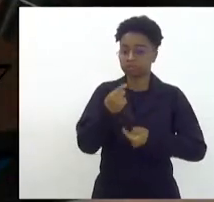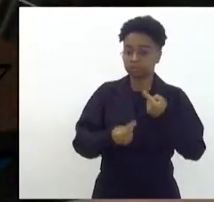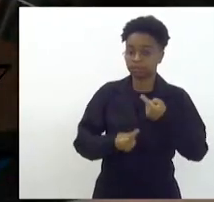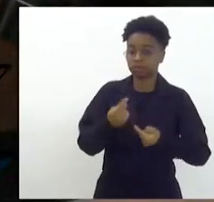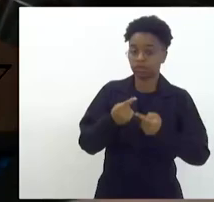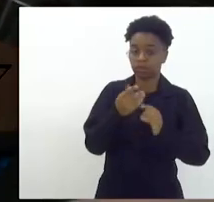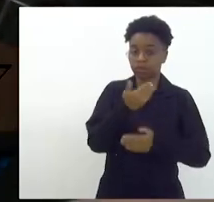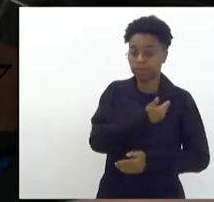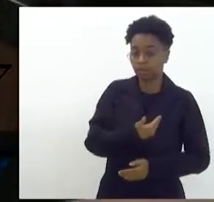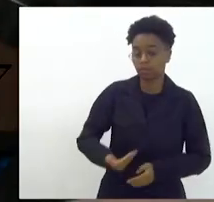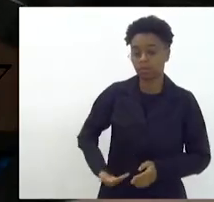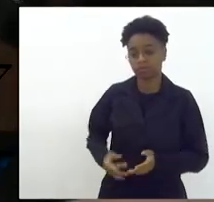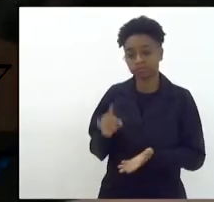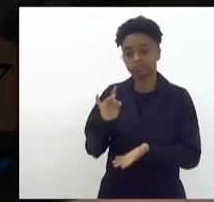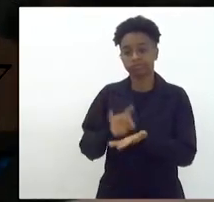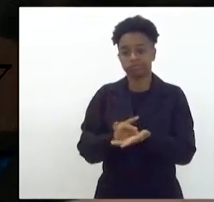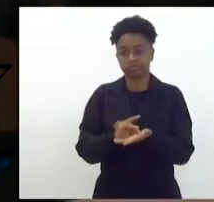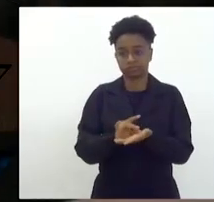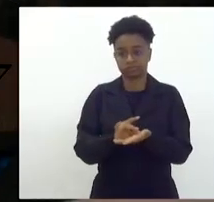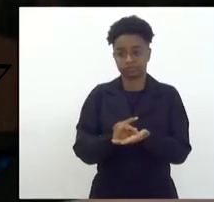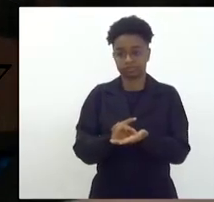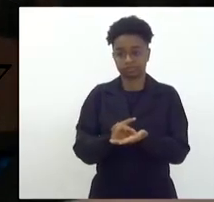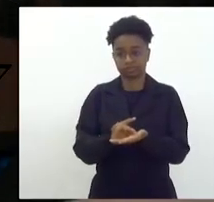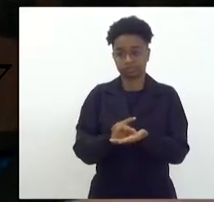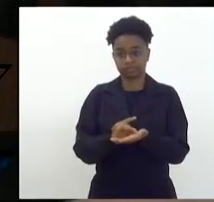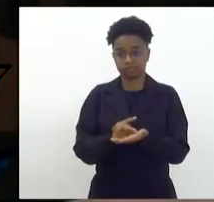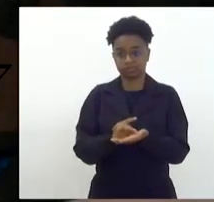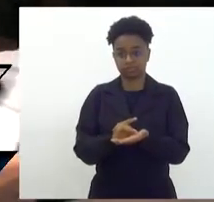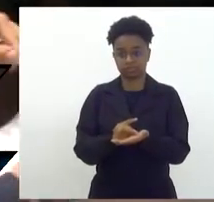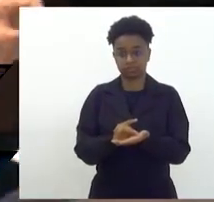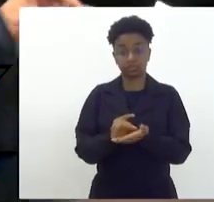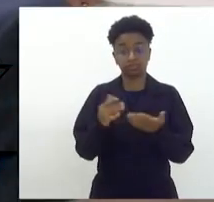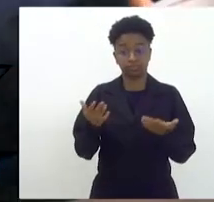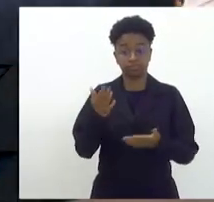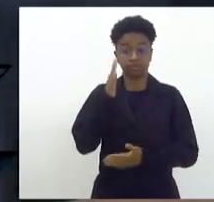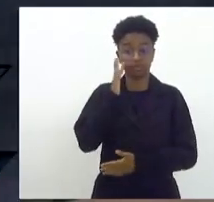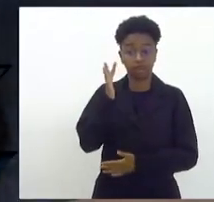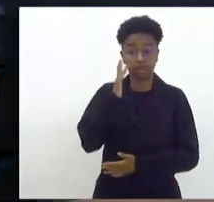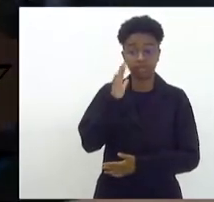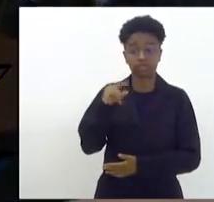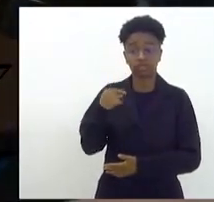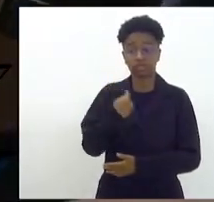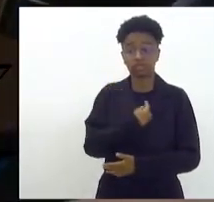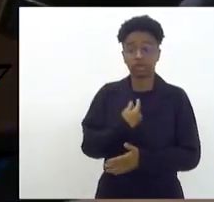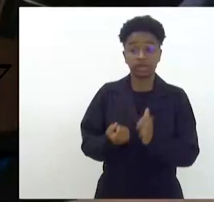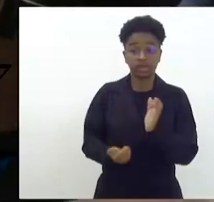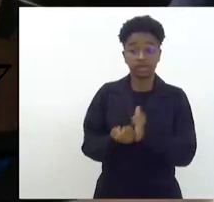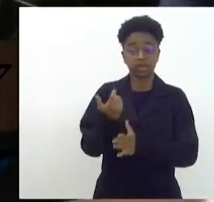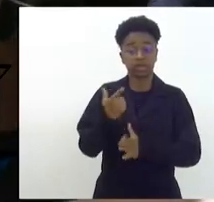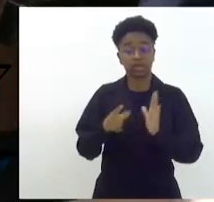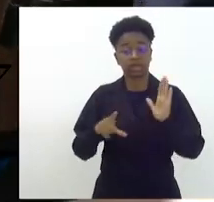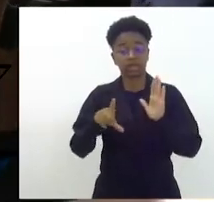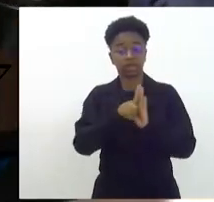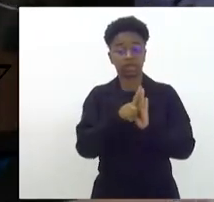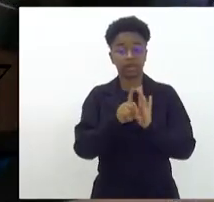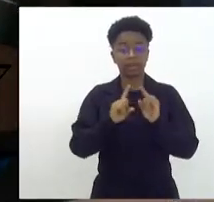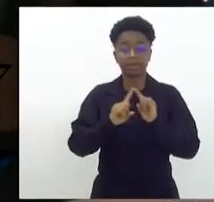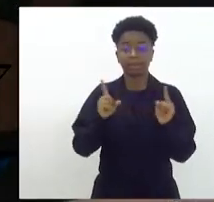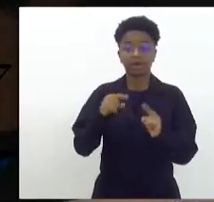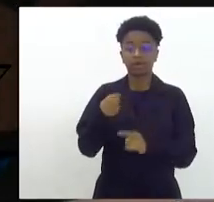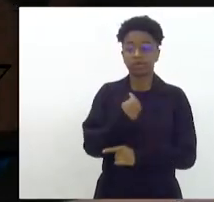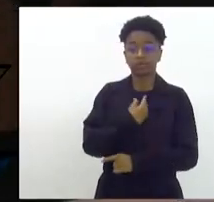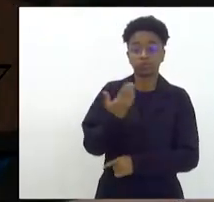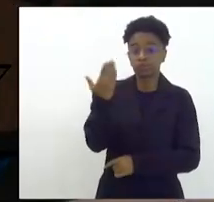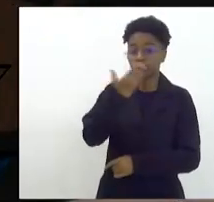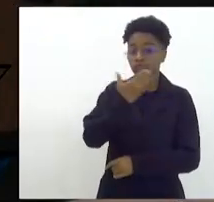pública efetiva meu Deputado Imagina a gente faz uma lei e a gente não vê